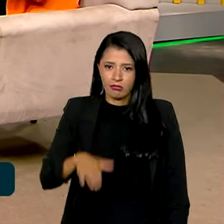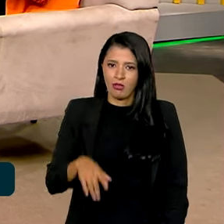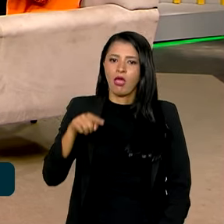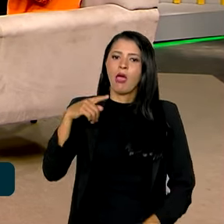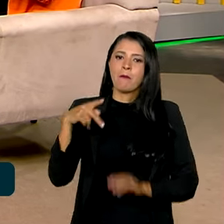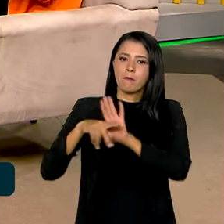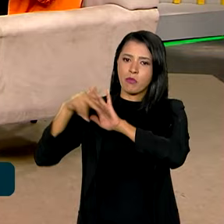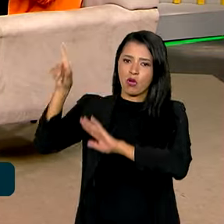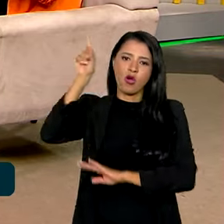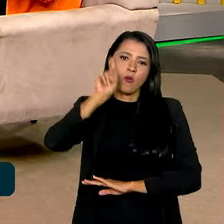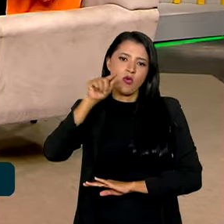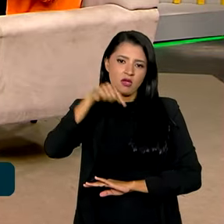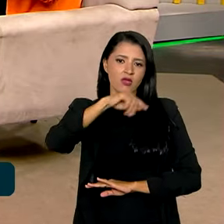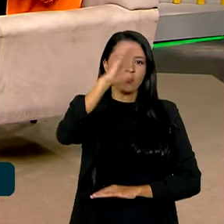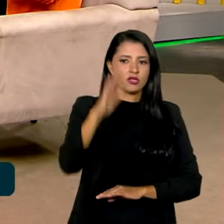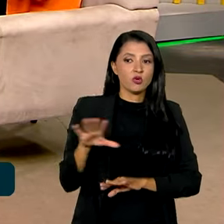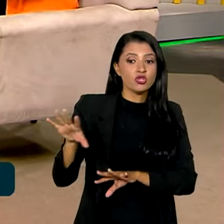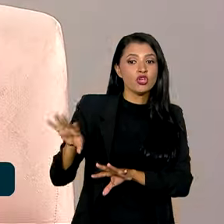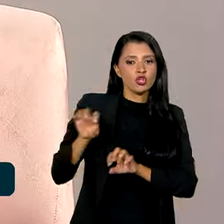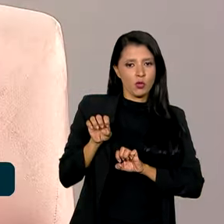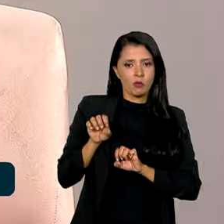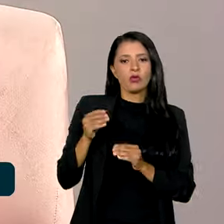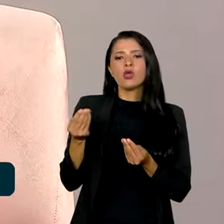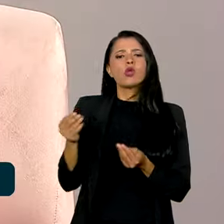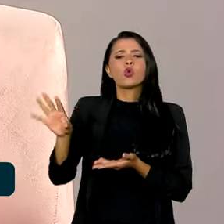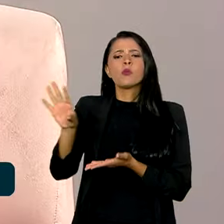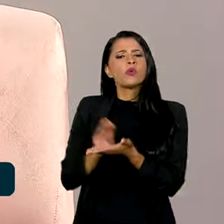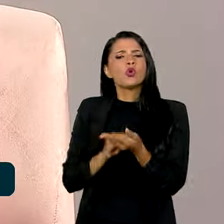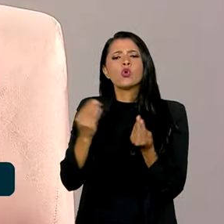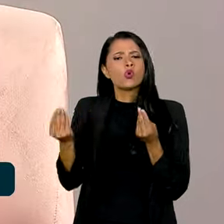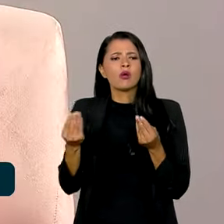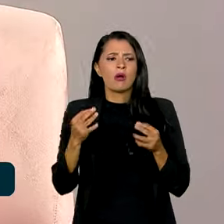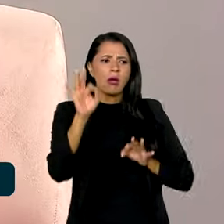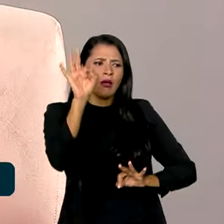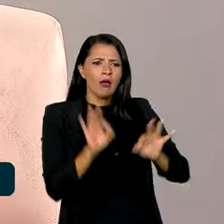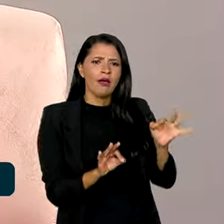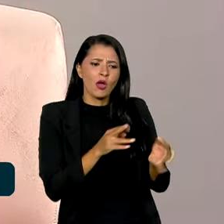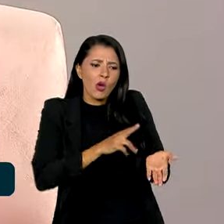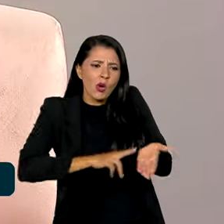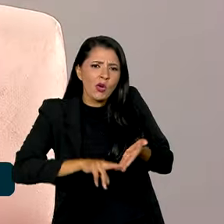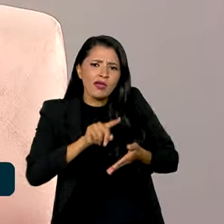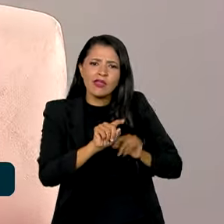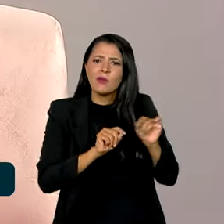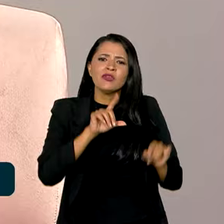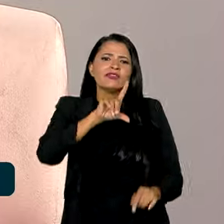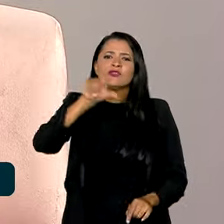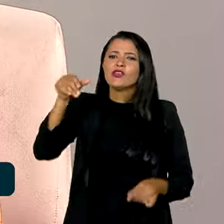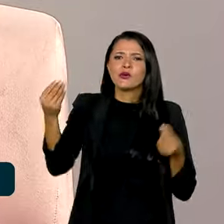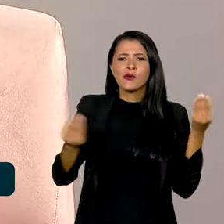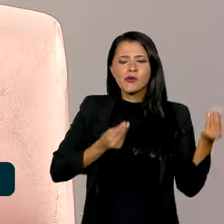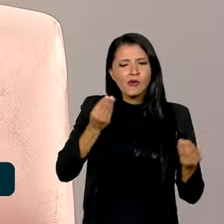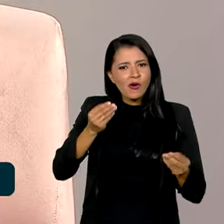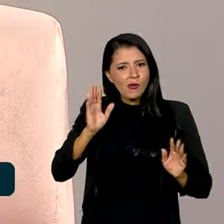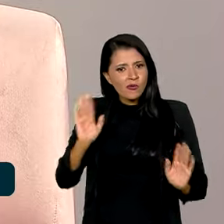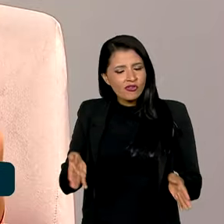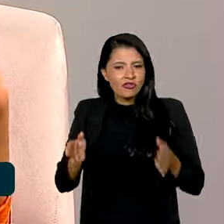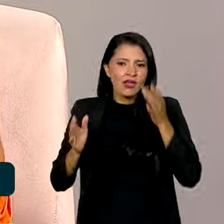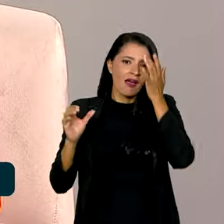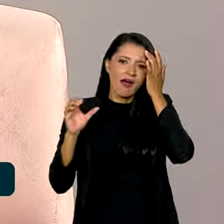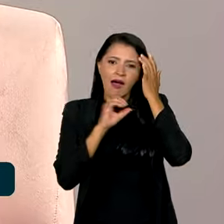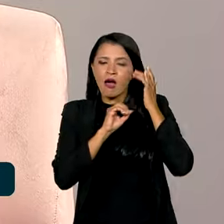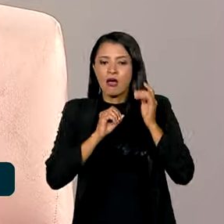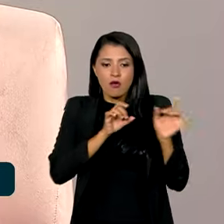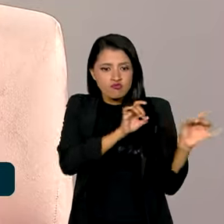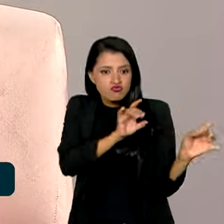aqui no Brasil a gente adotou. Como que foi a preparação para esses correios, para os correios para essa data, né? Já que aquece aí as